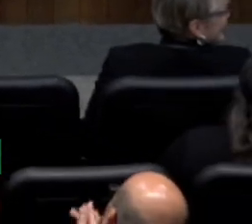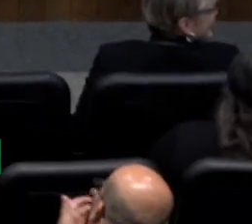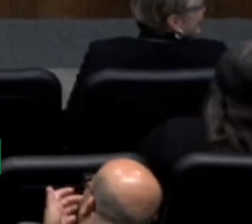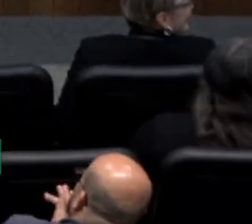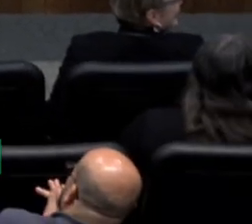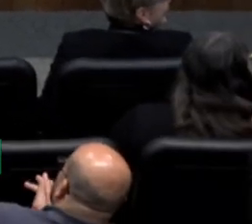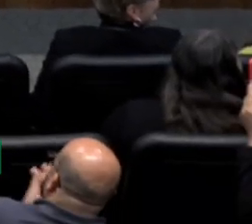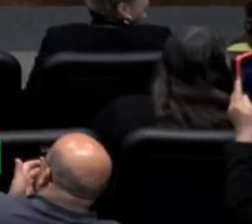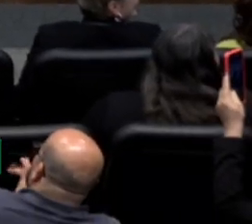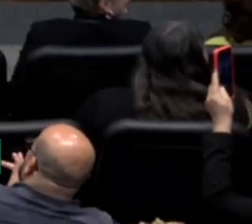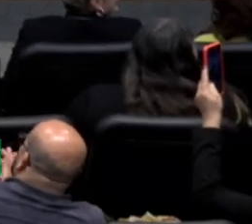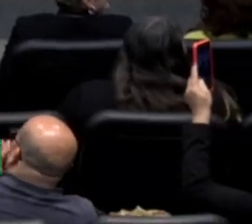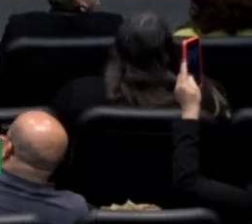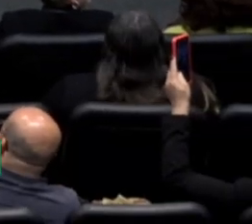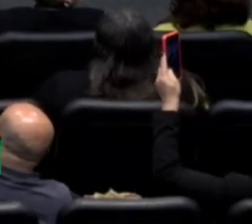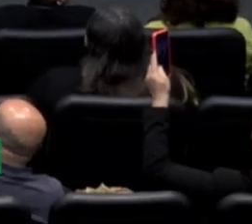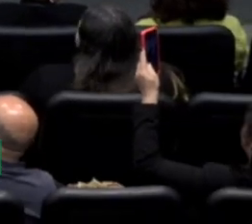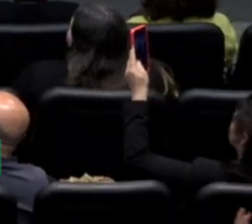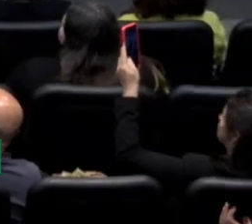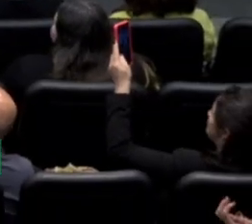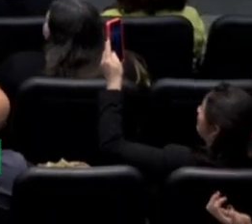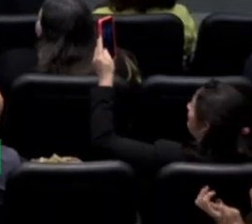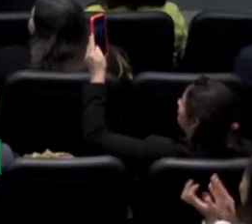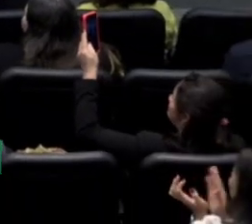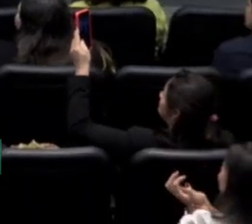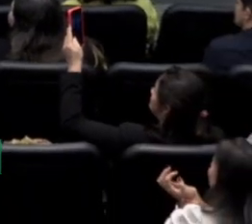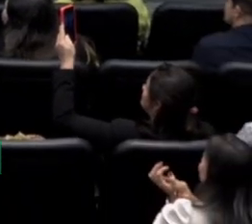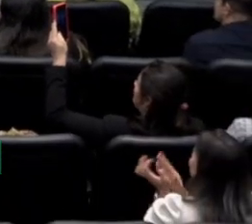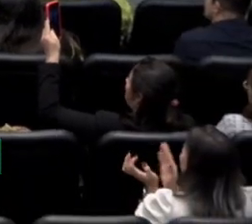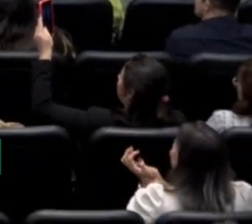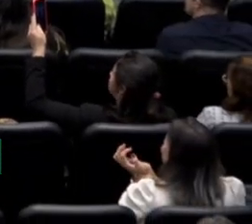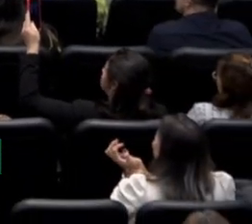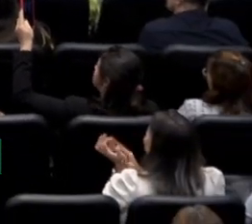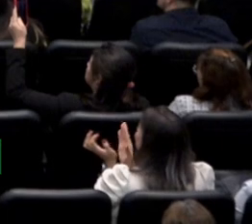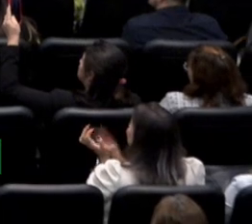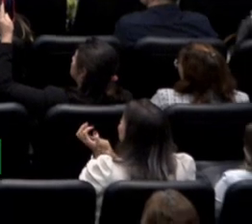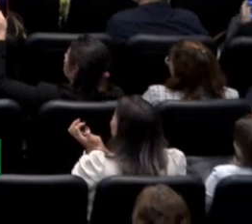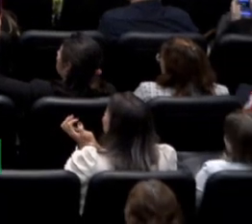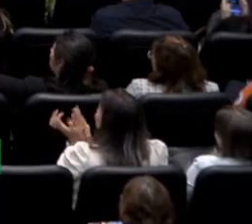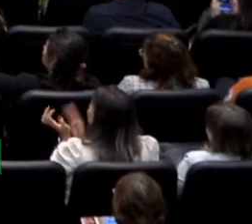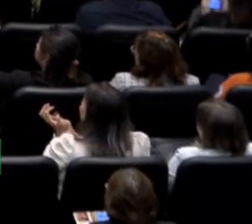O vento sul, frio e seco tá soprando,